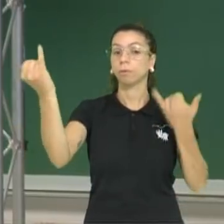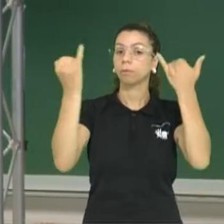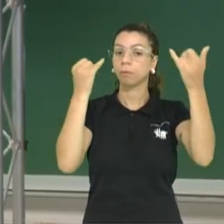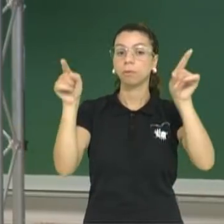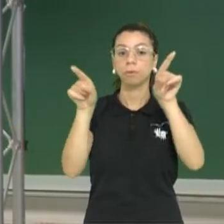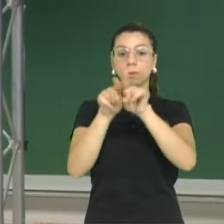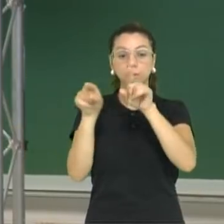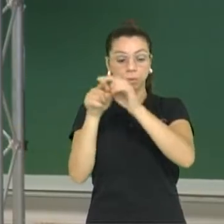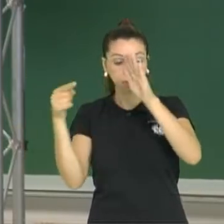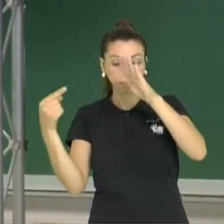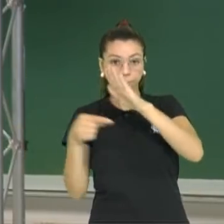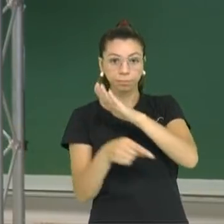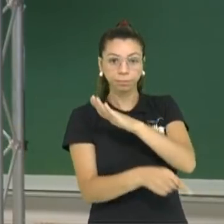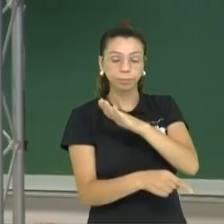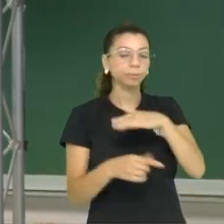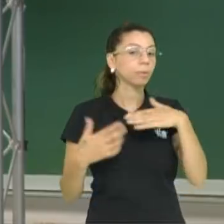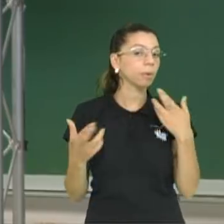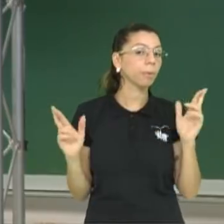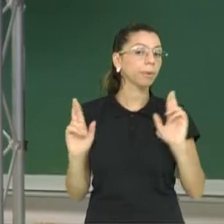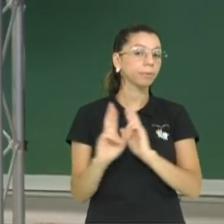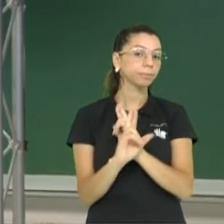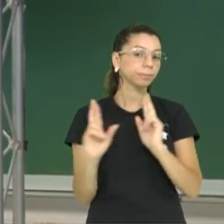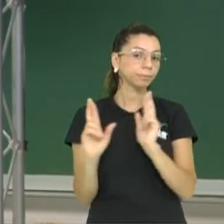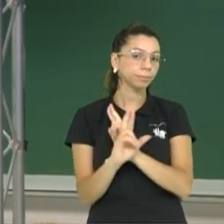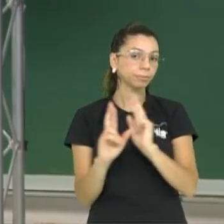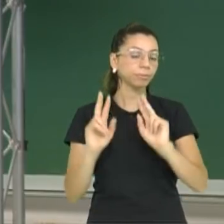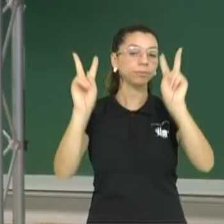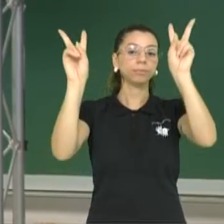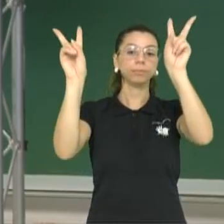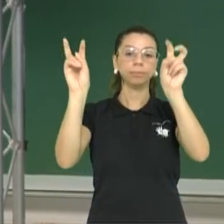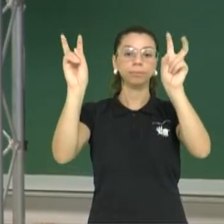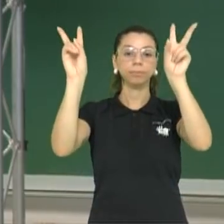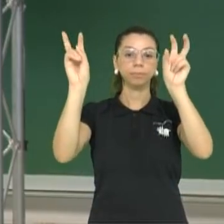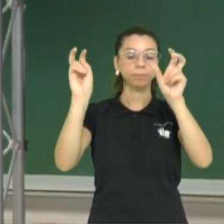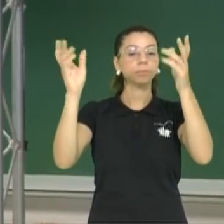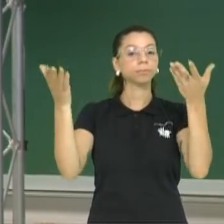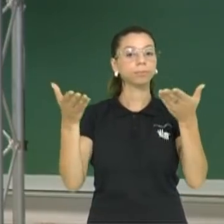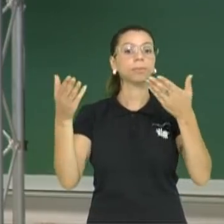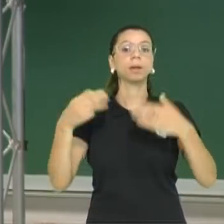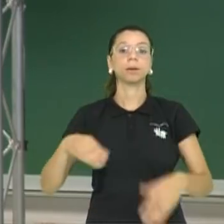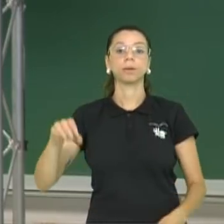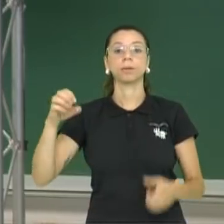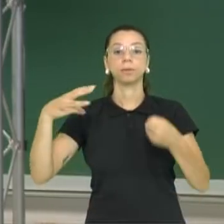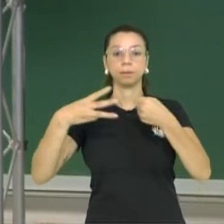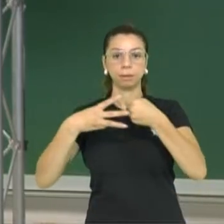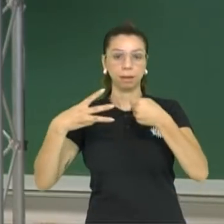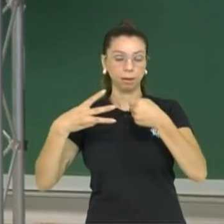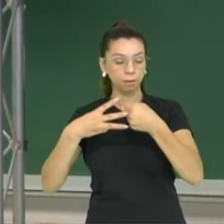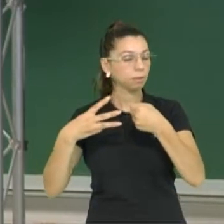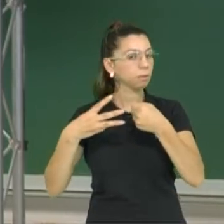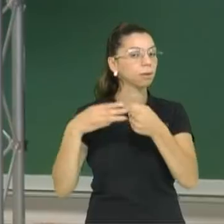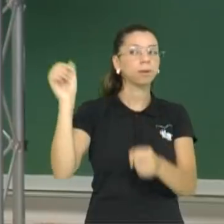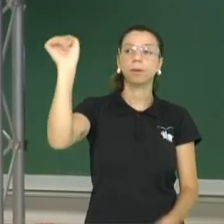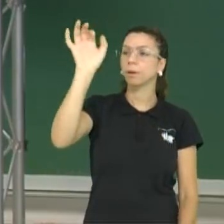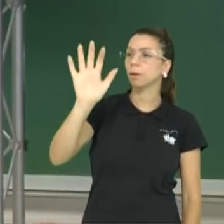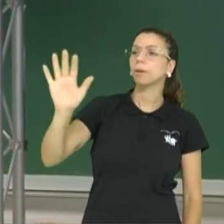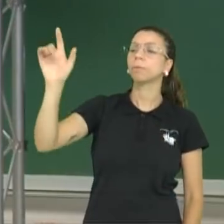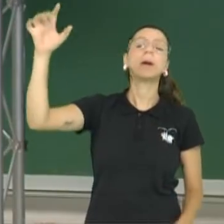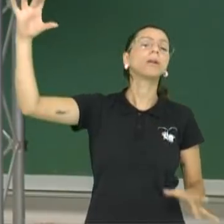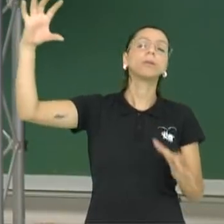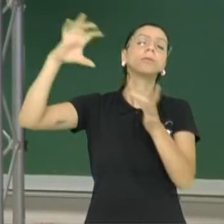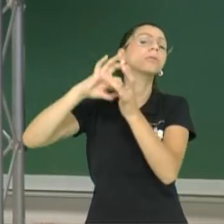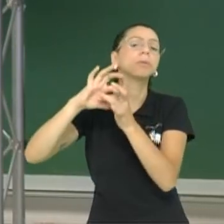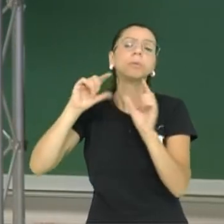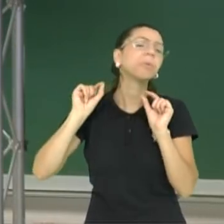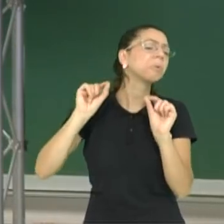muito mais. Então, qual é a relação do assunto célula com essa imagem? Eu vou dar um